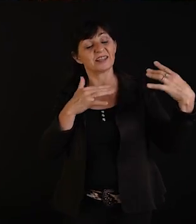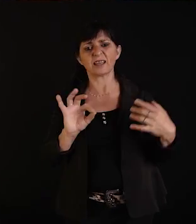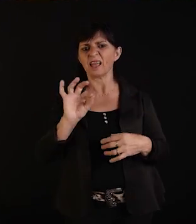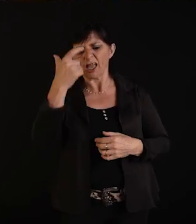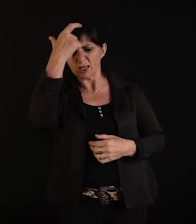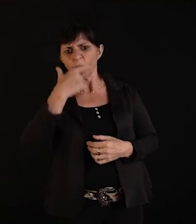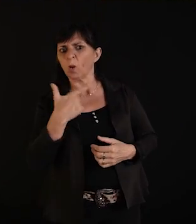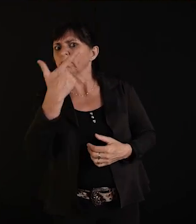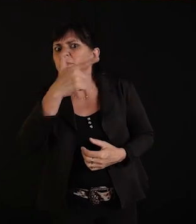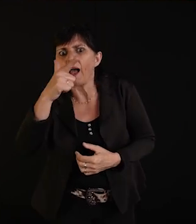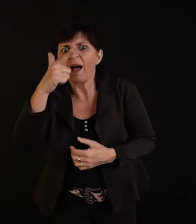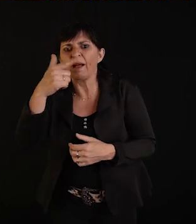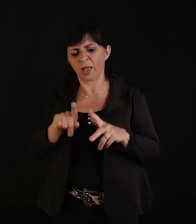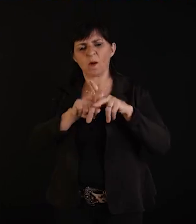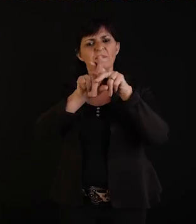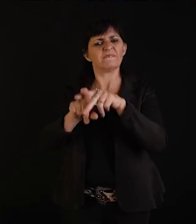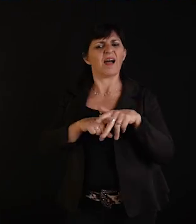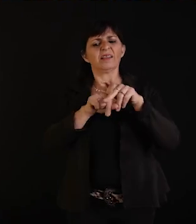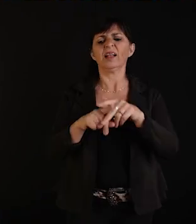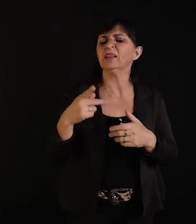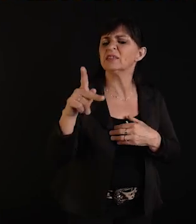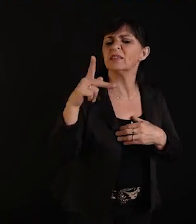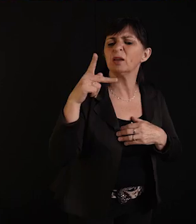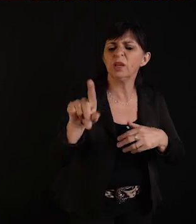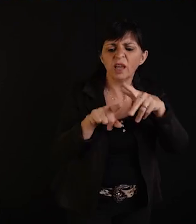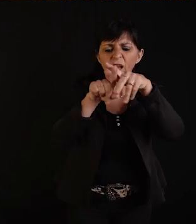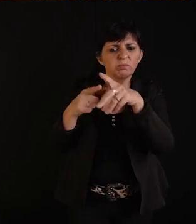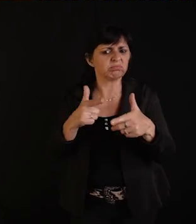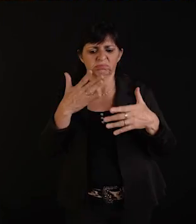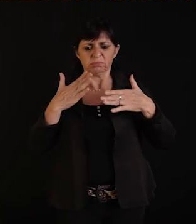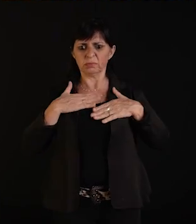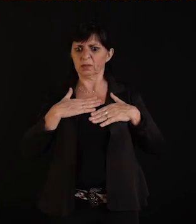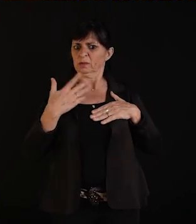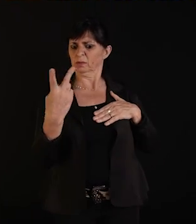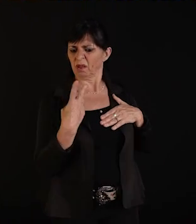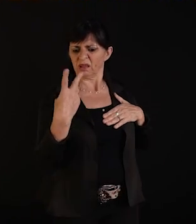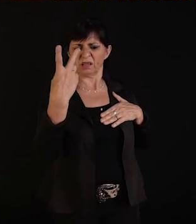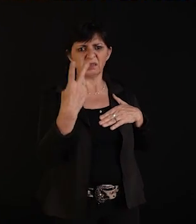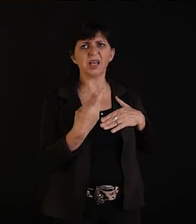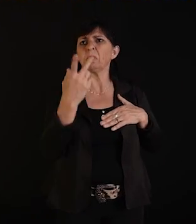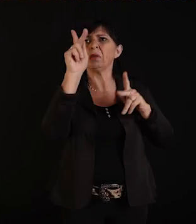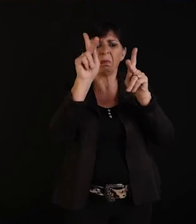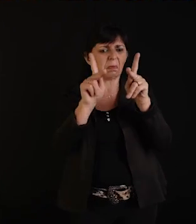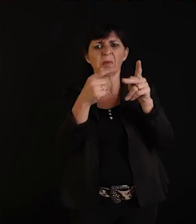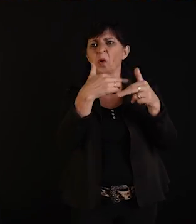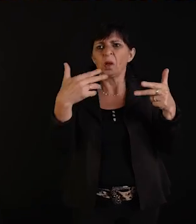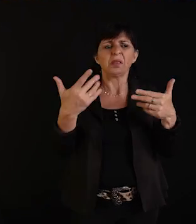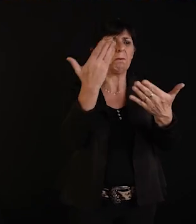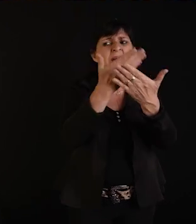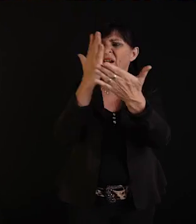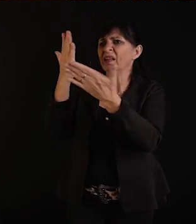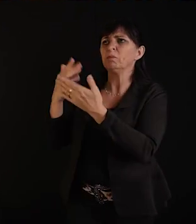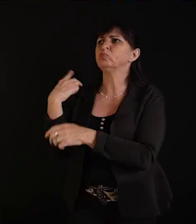Quem sou eu sem meu cavalo, que será dele sem mim? Talvez dois seres perdidos a